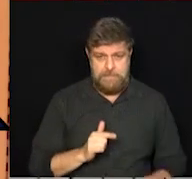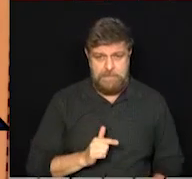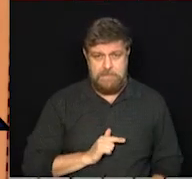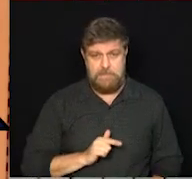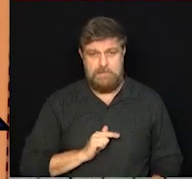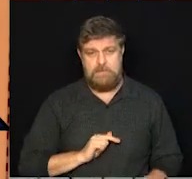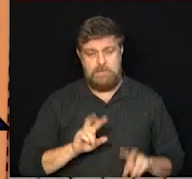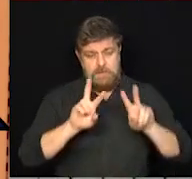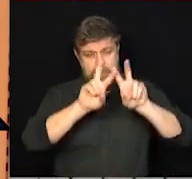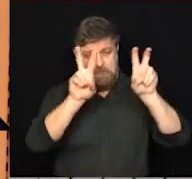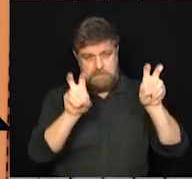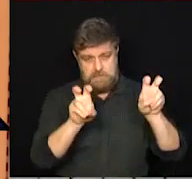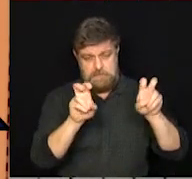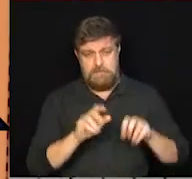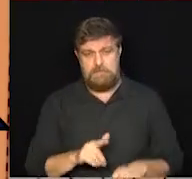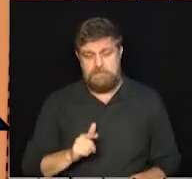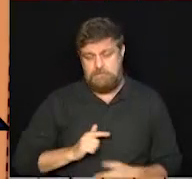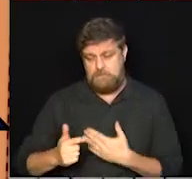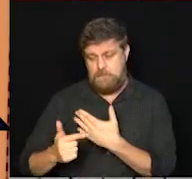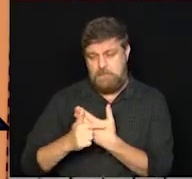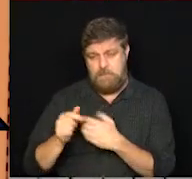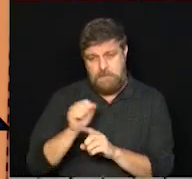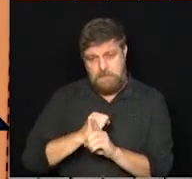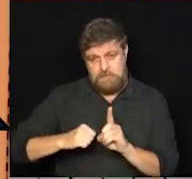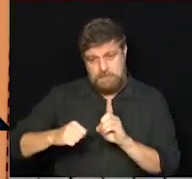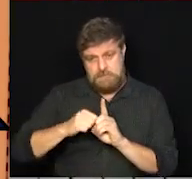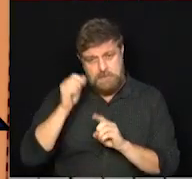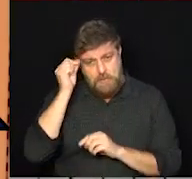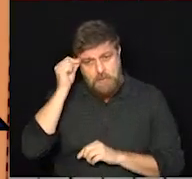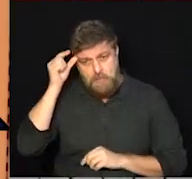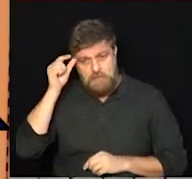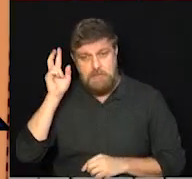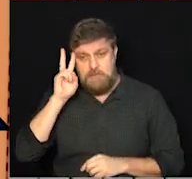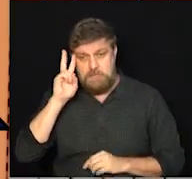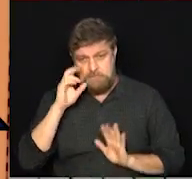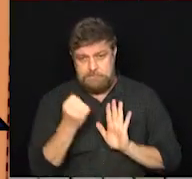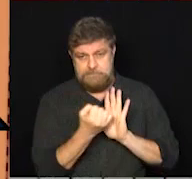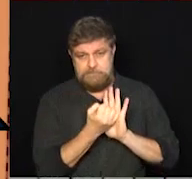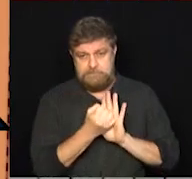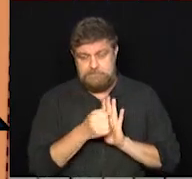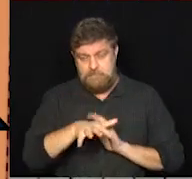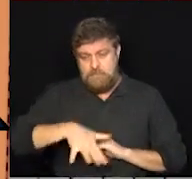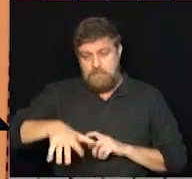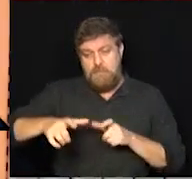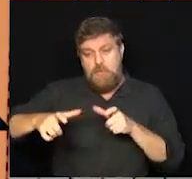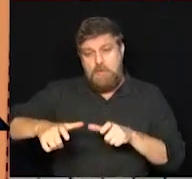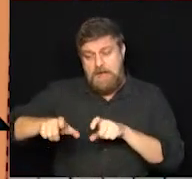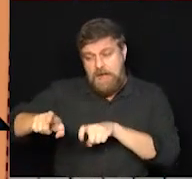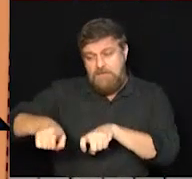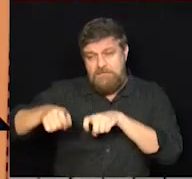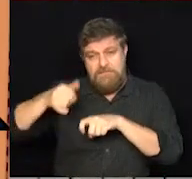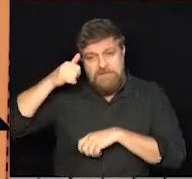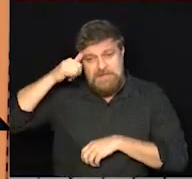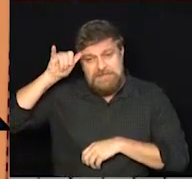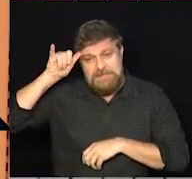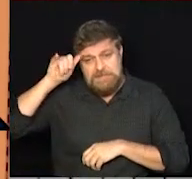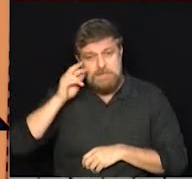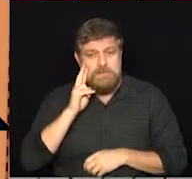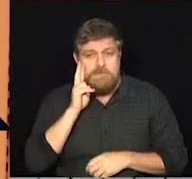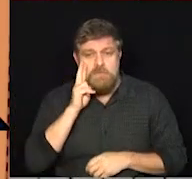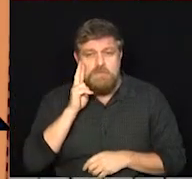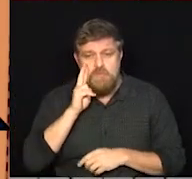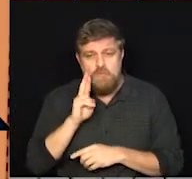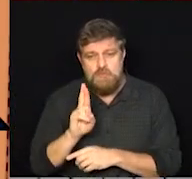como tema o papel social cultural e de memória da Fazenda Roseira e a segurança na